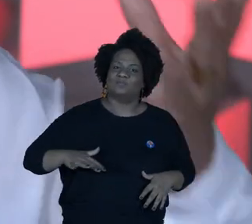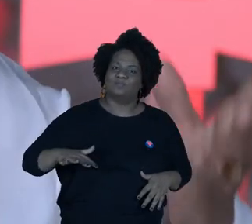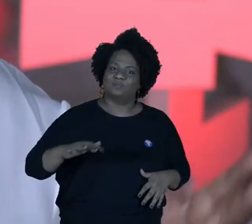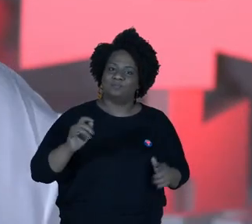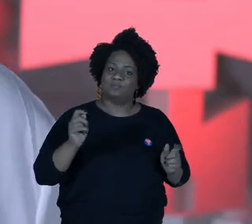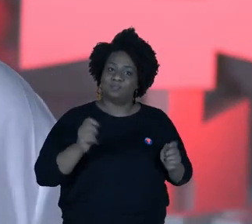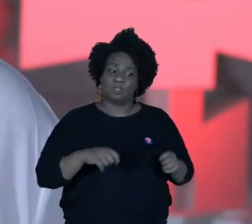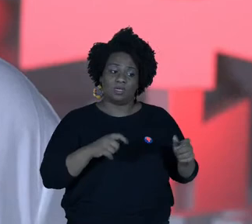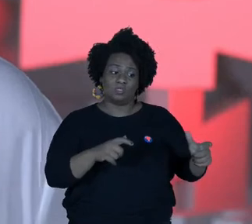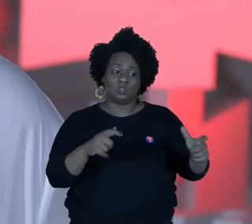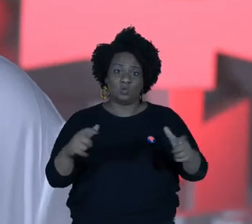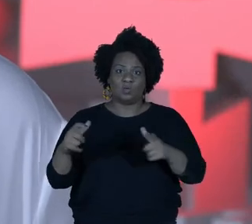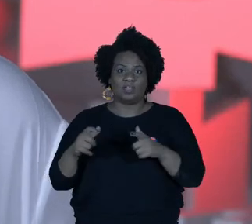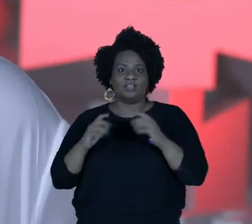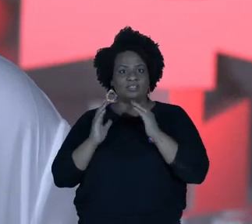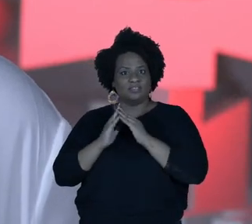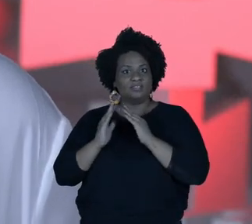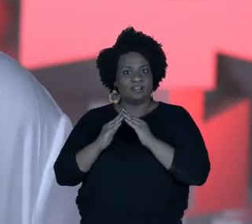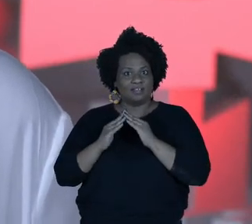das fachadas das casas.